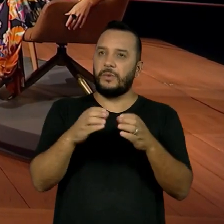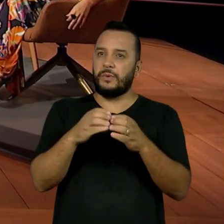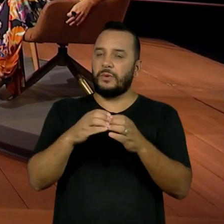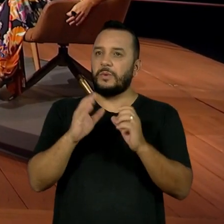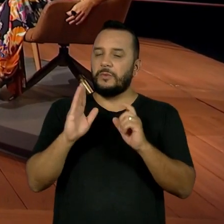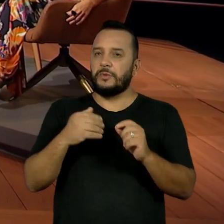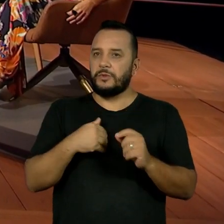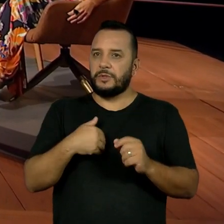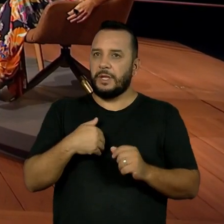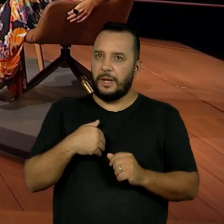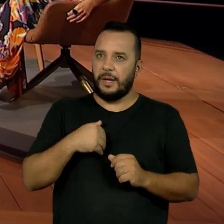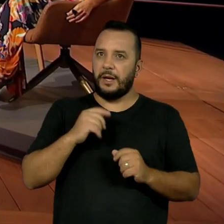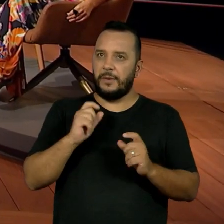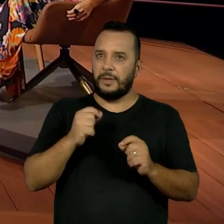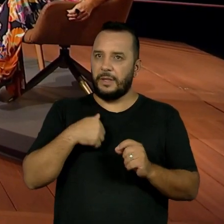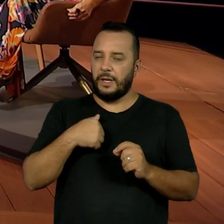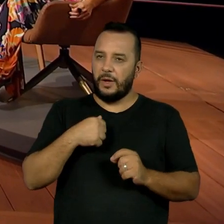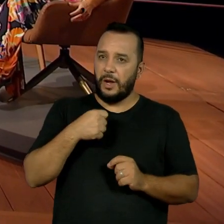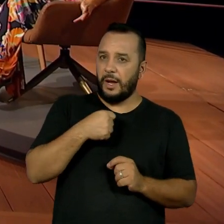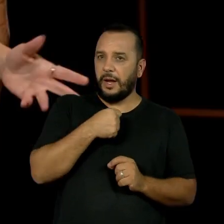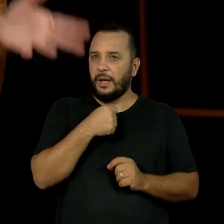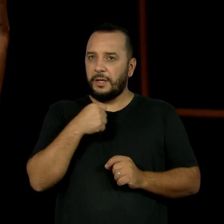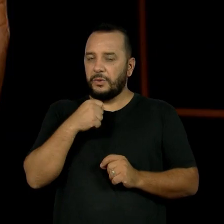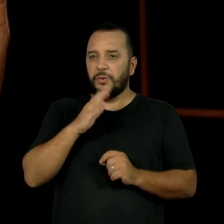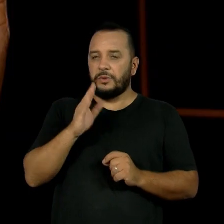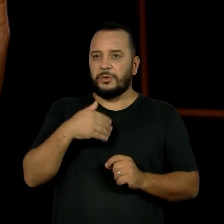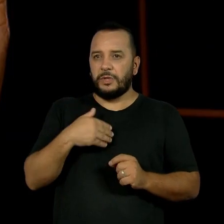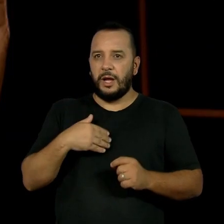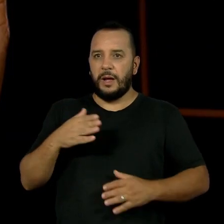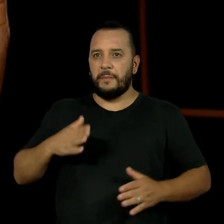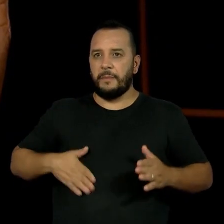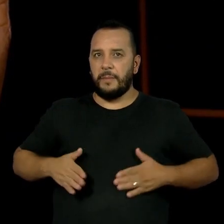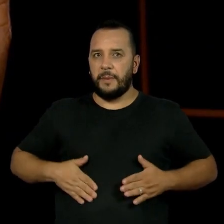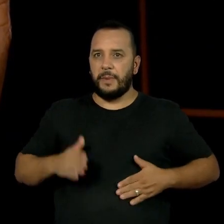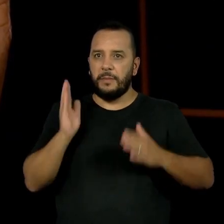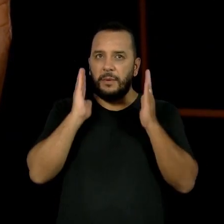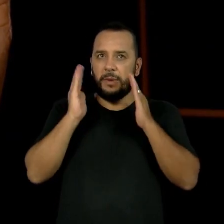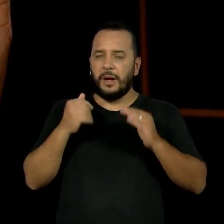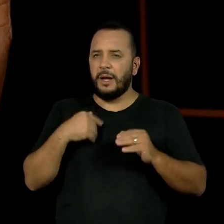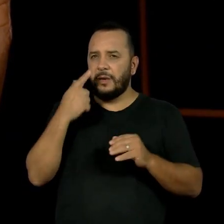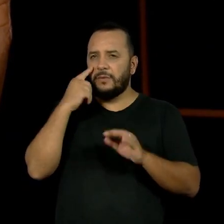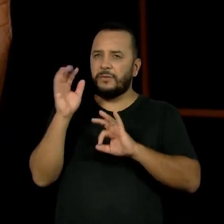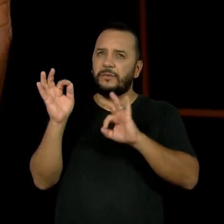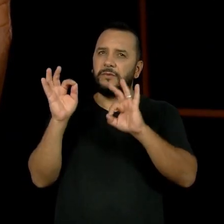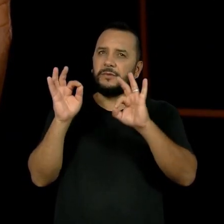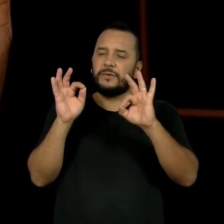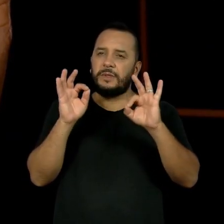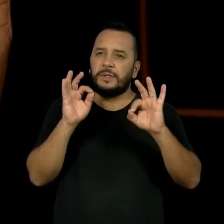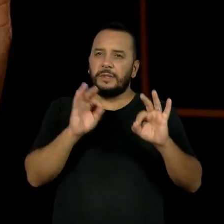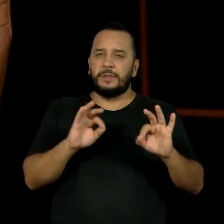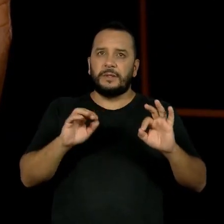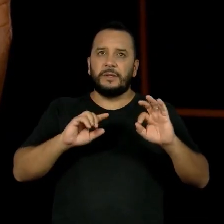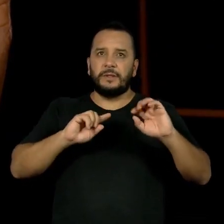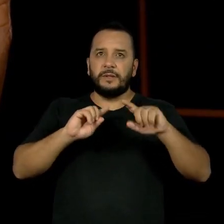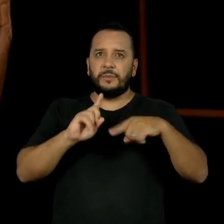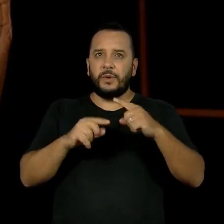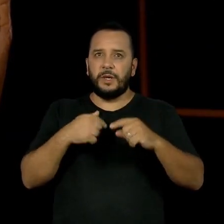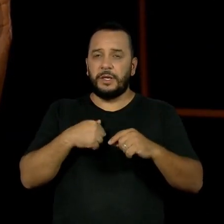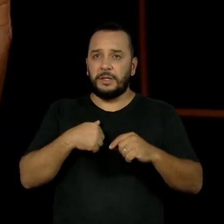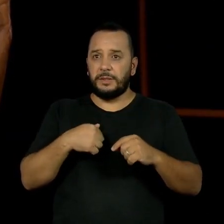ditônico aí, que é o throat singing. Aí eu vou lá assistir. Aí de repente esses